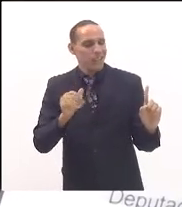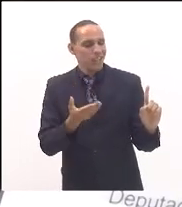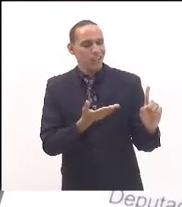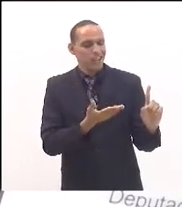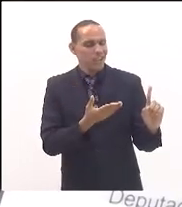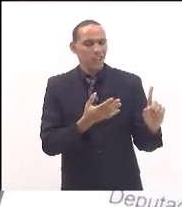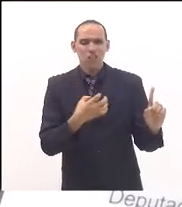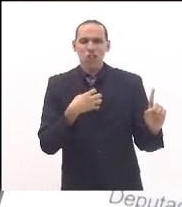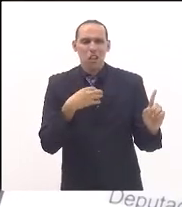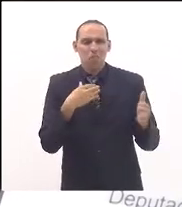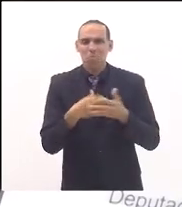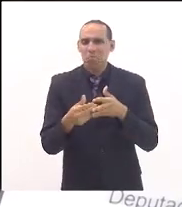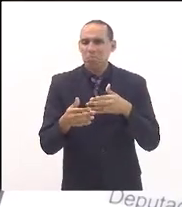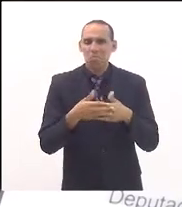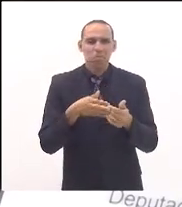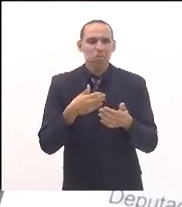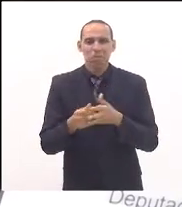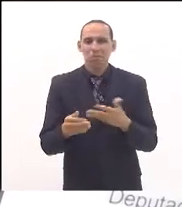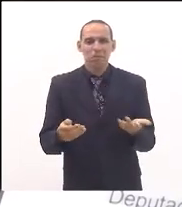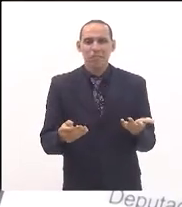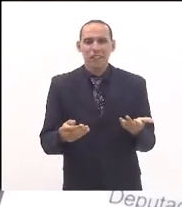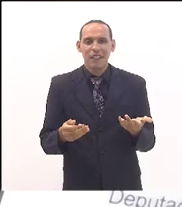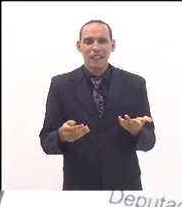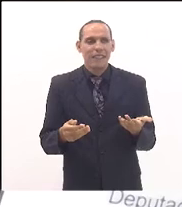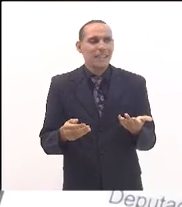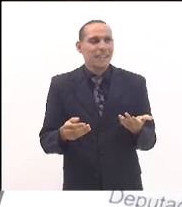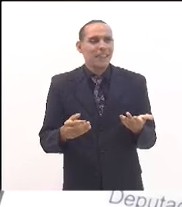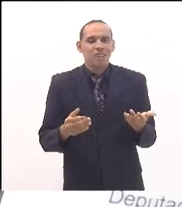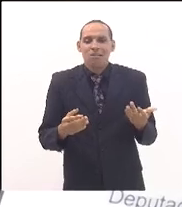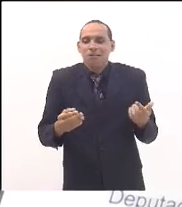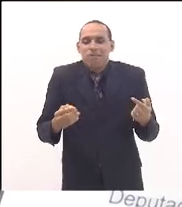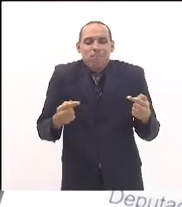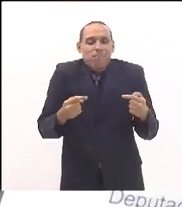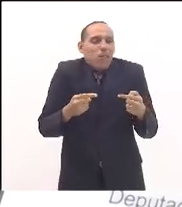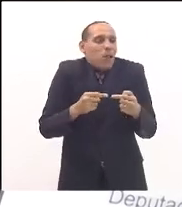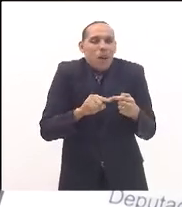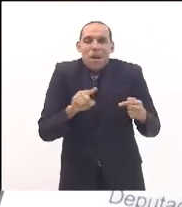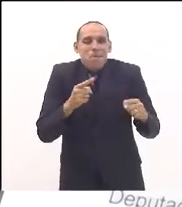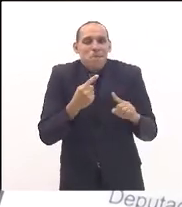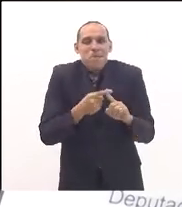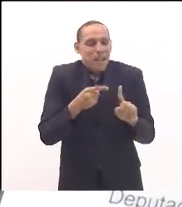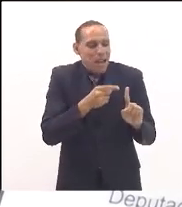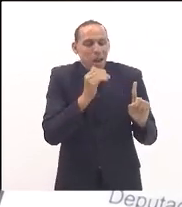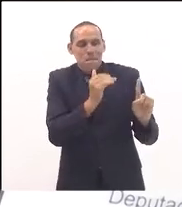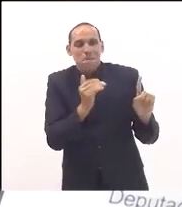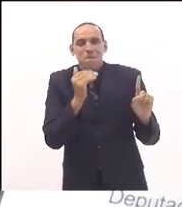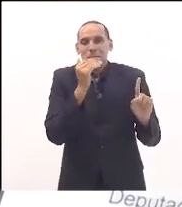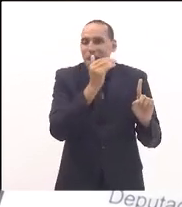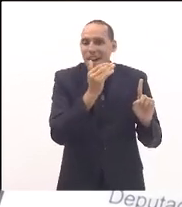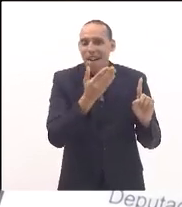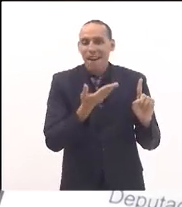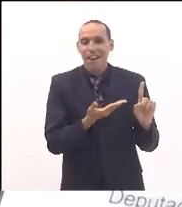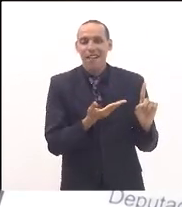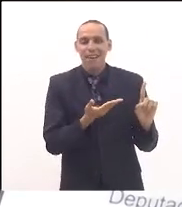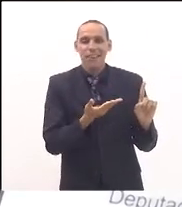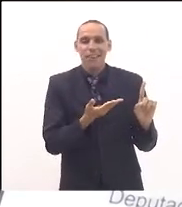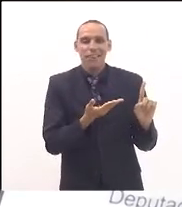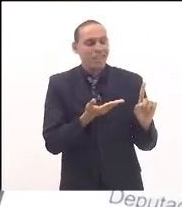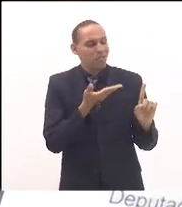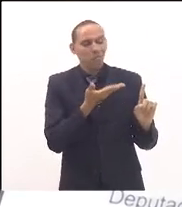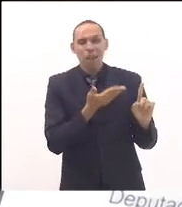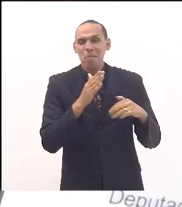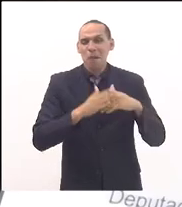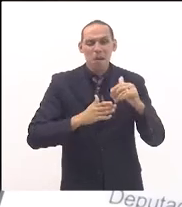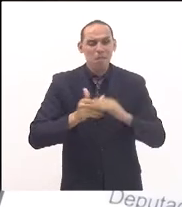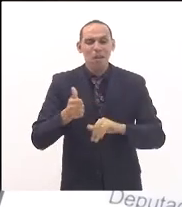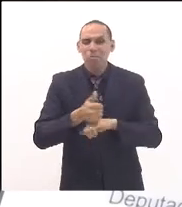qualquer forma que seja Nunca será do tamanho que ela é E a Flávia é